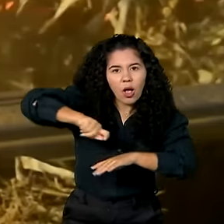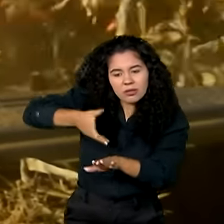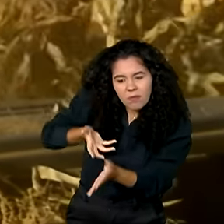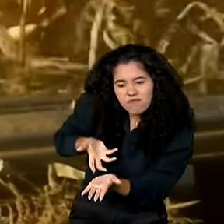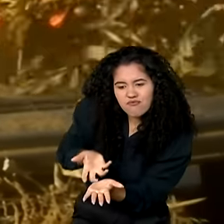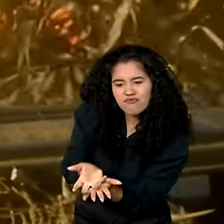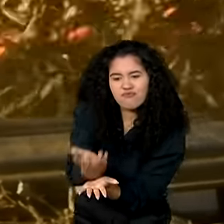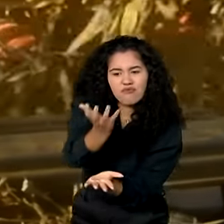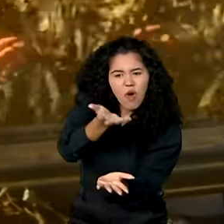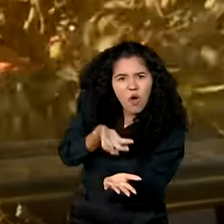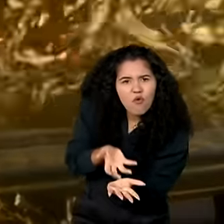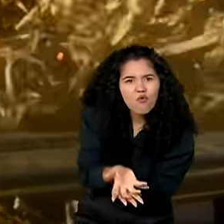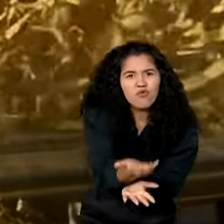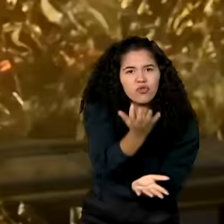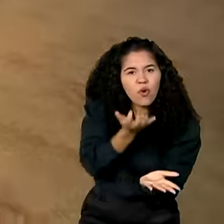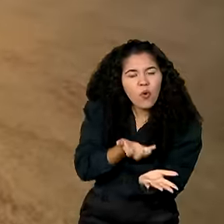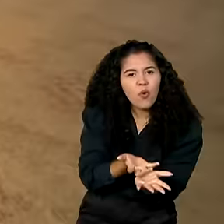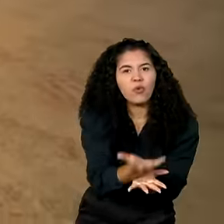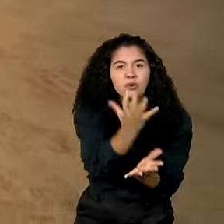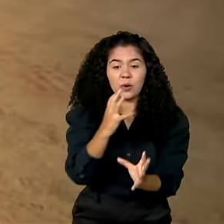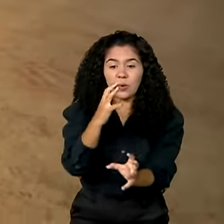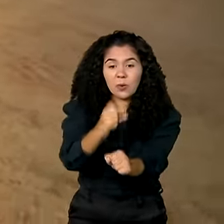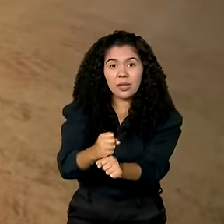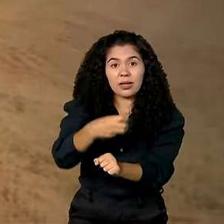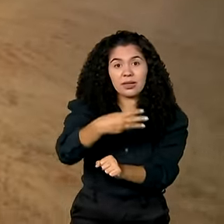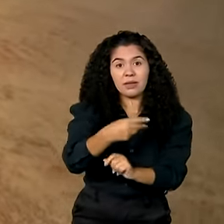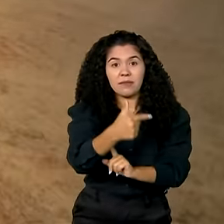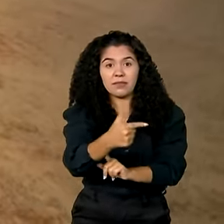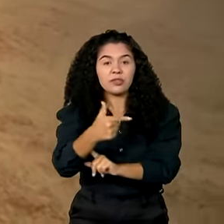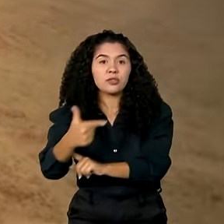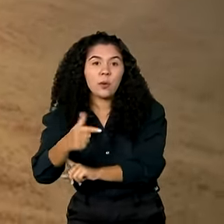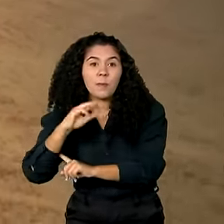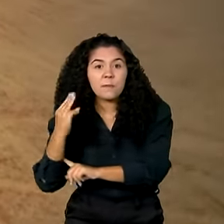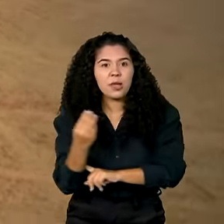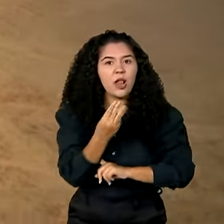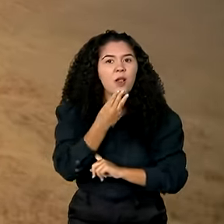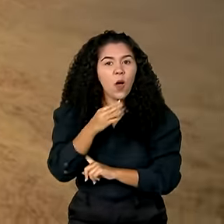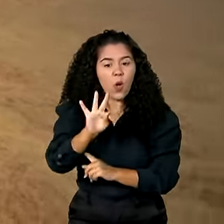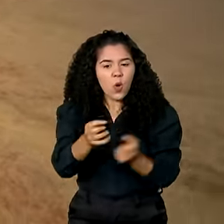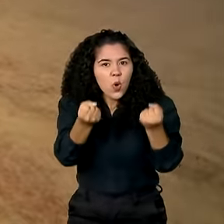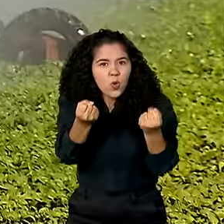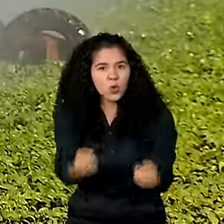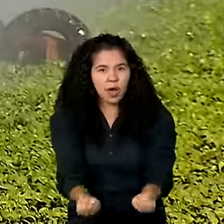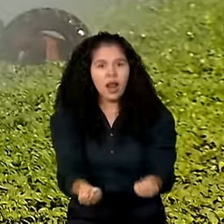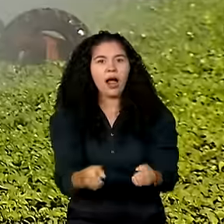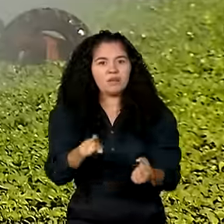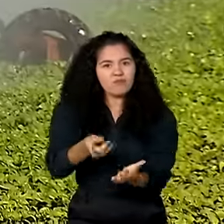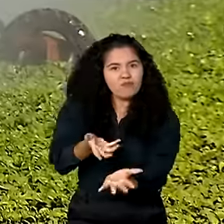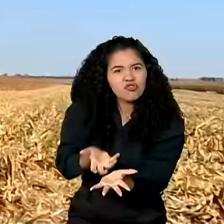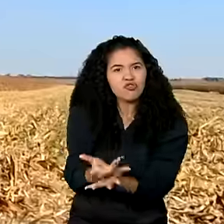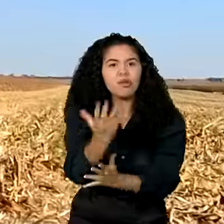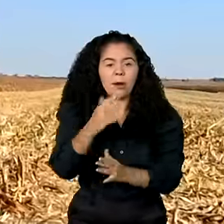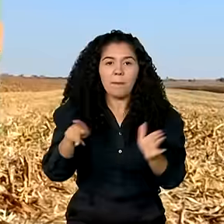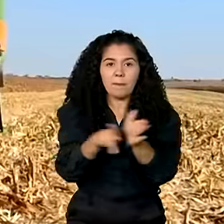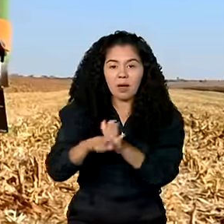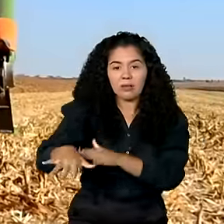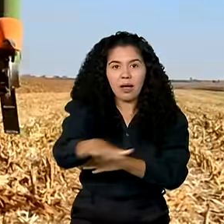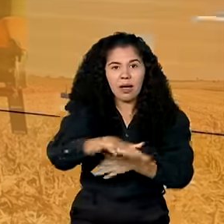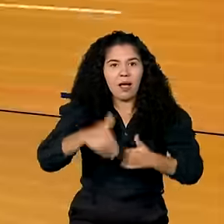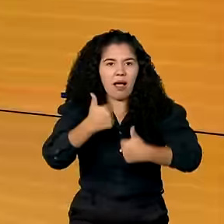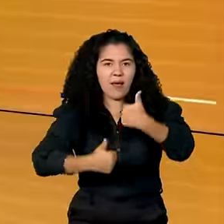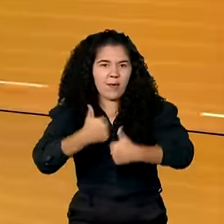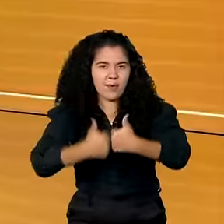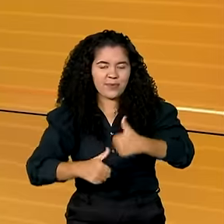grãos pode ultrapassar 322 milhões de toneladas. Previsão de maior colheita para a produção de